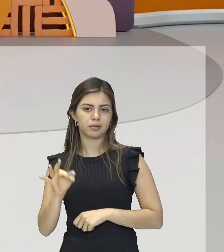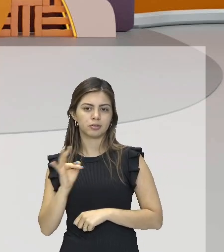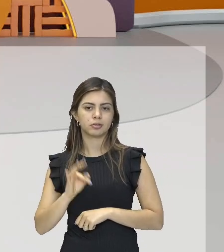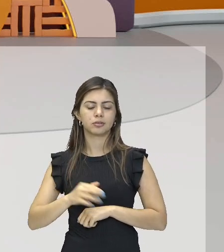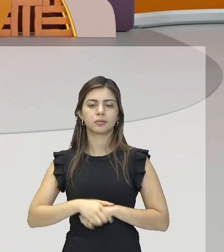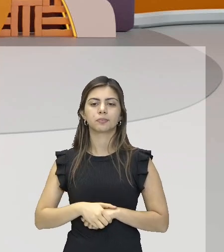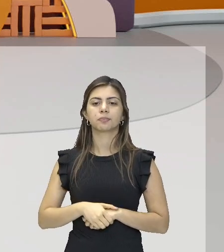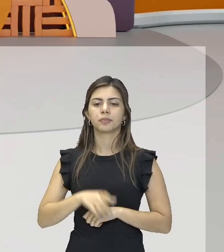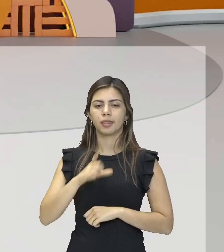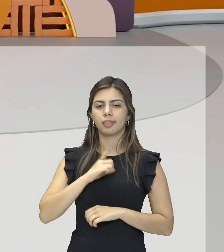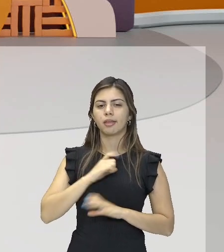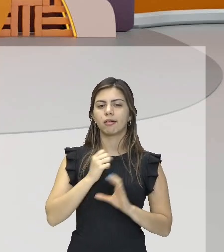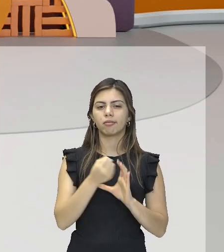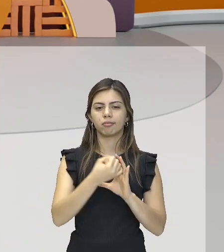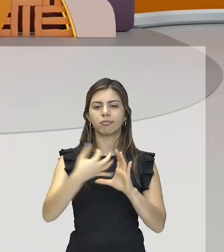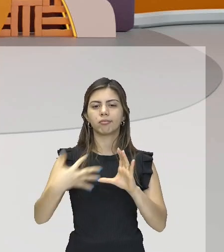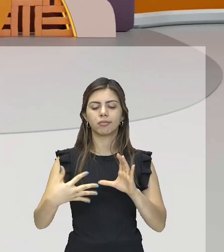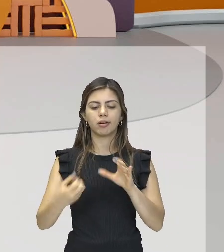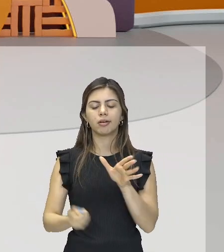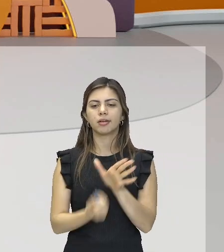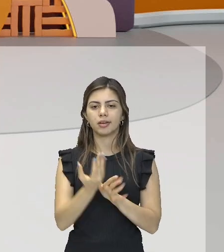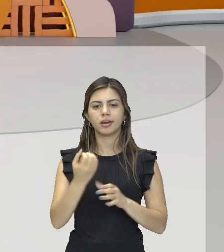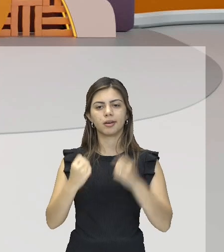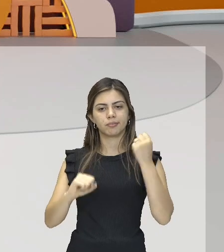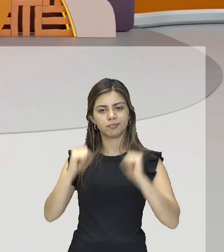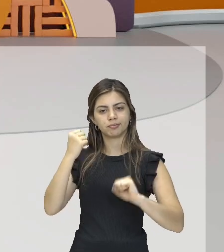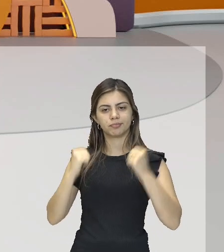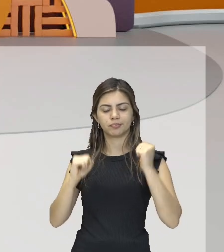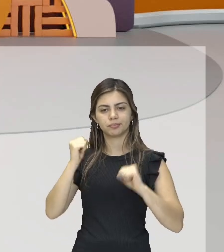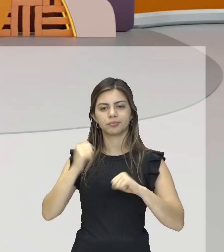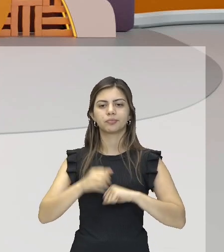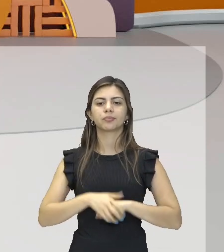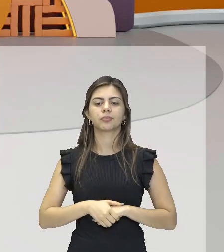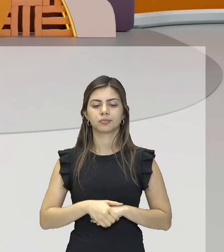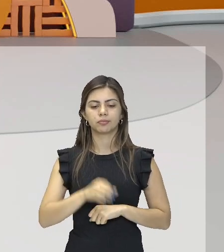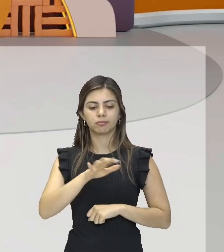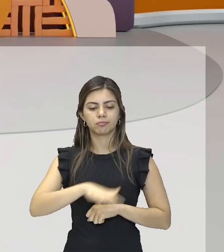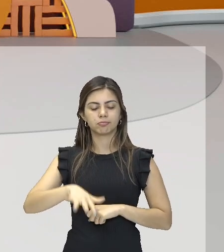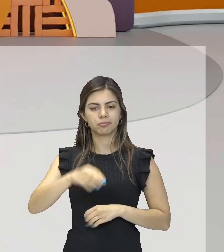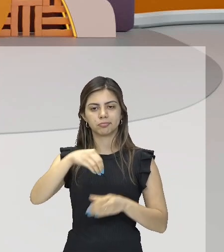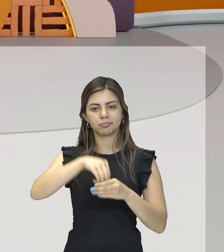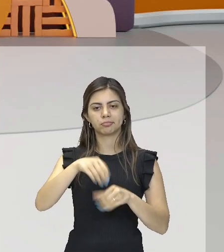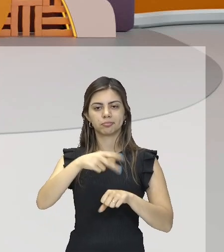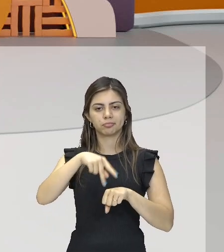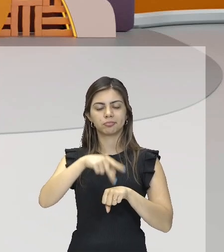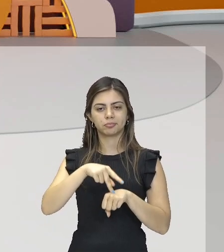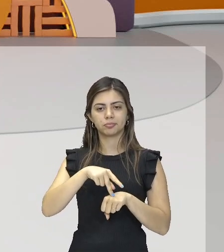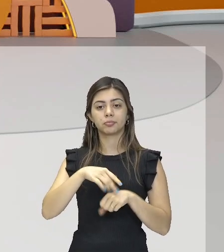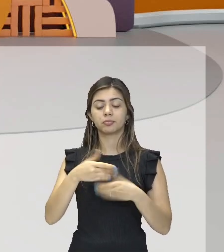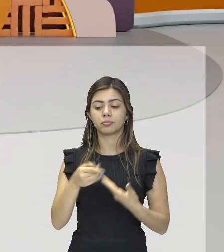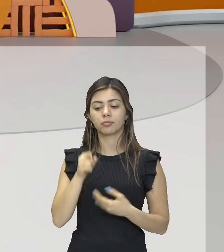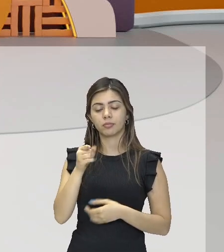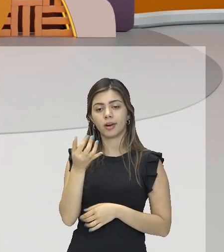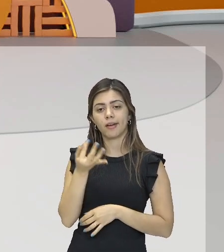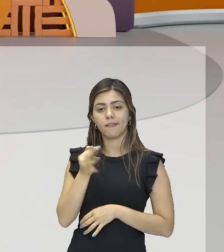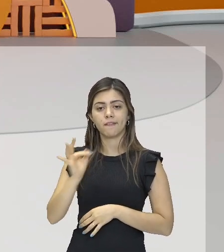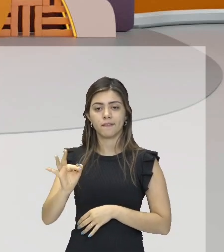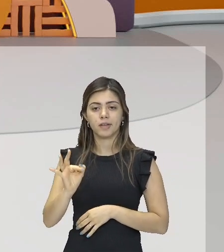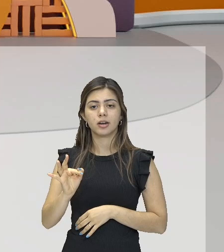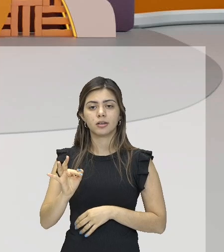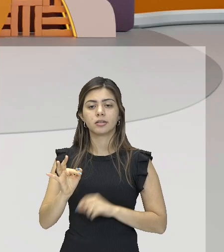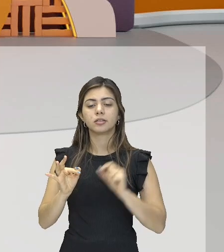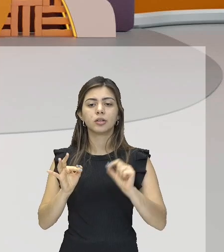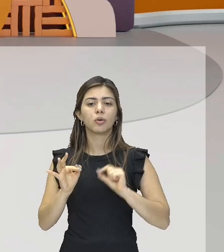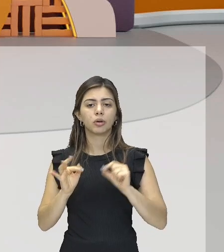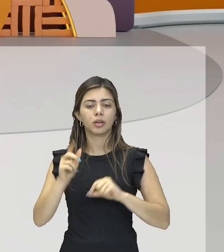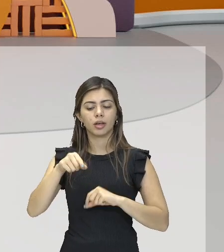ter ali essas características de desenvolvimento da sua indústria nacional. Nesse momento, a França ela vai ali se despontar